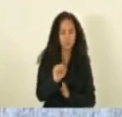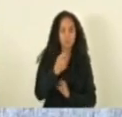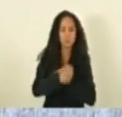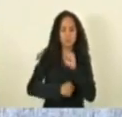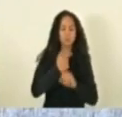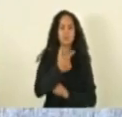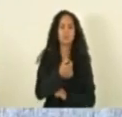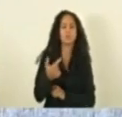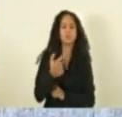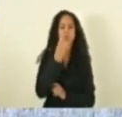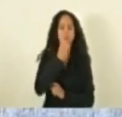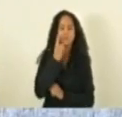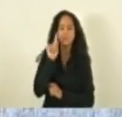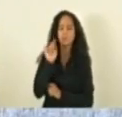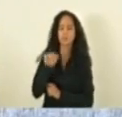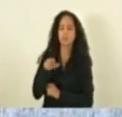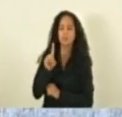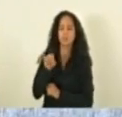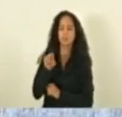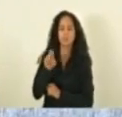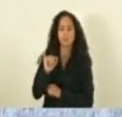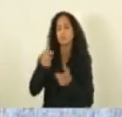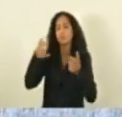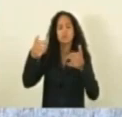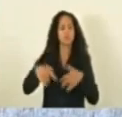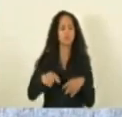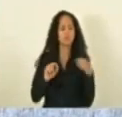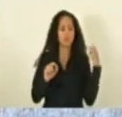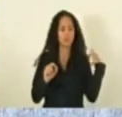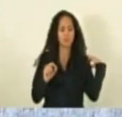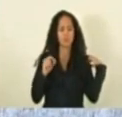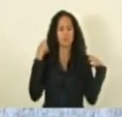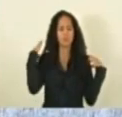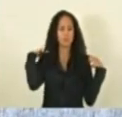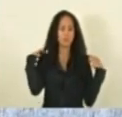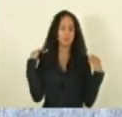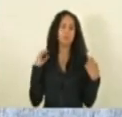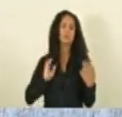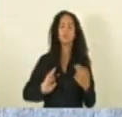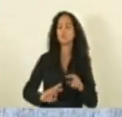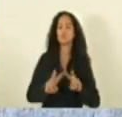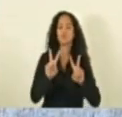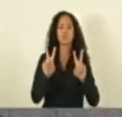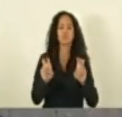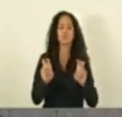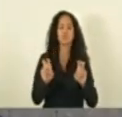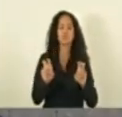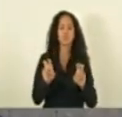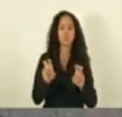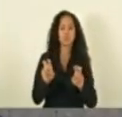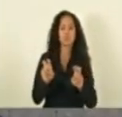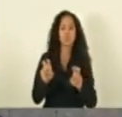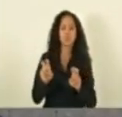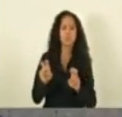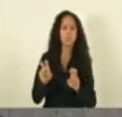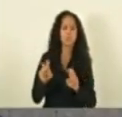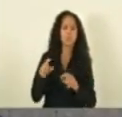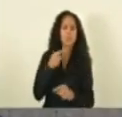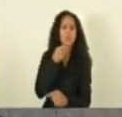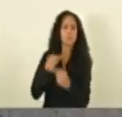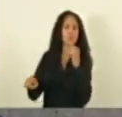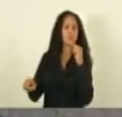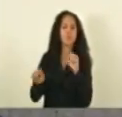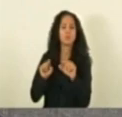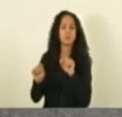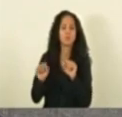458/2022 do deputado Gandini, que dispõe sobre a proibição no âmbito do Estado do Espírito Santo